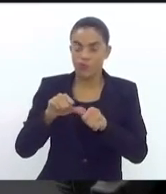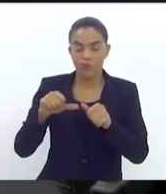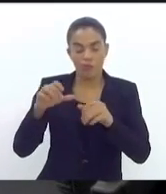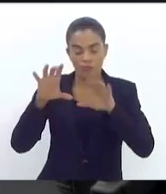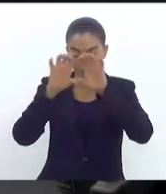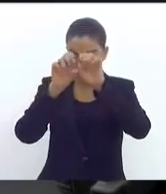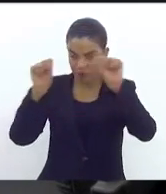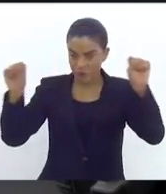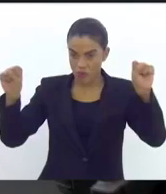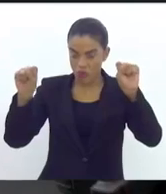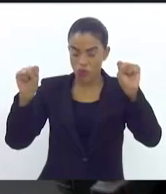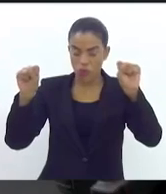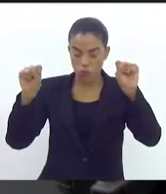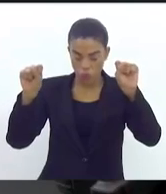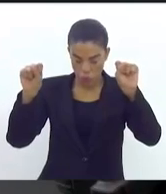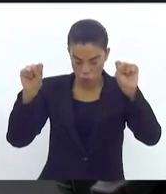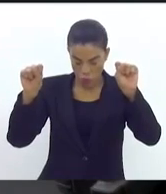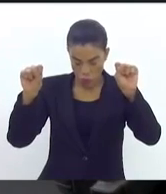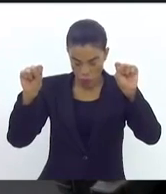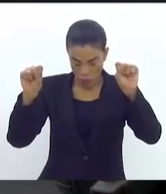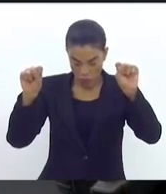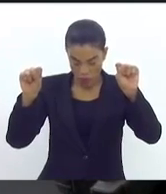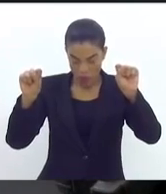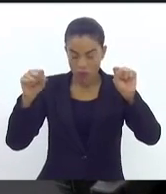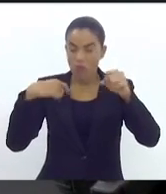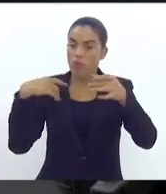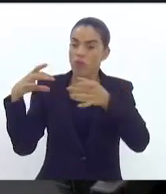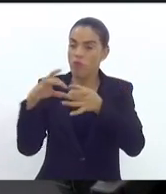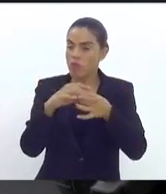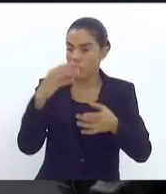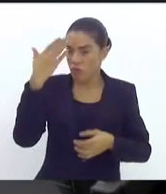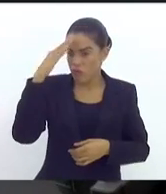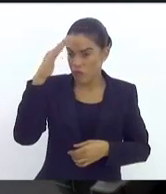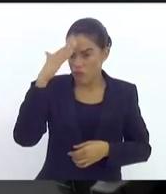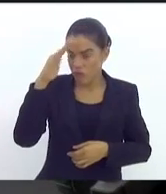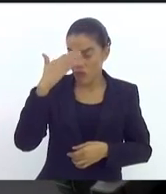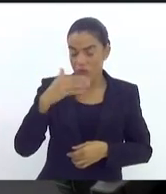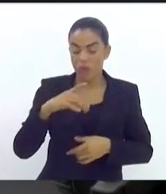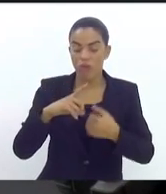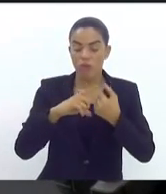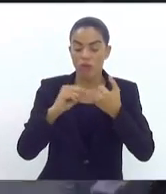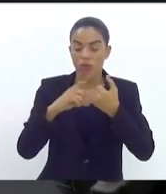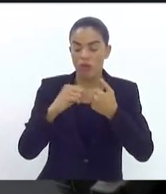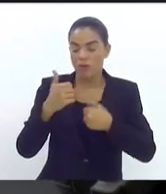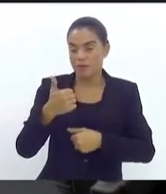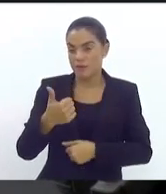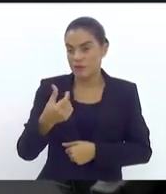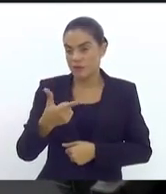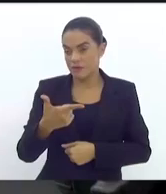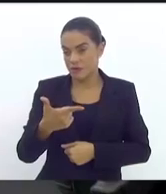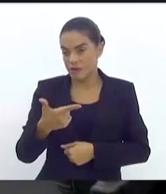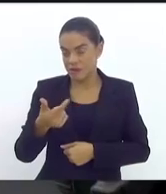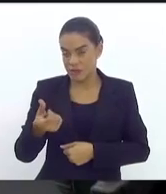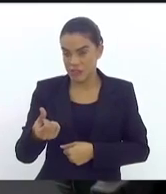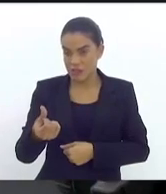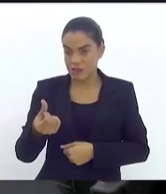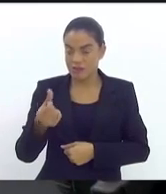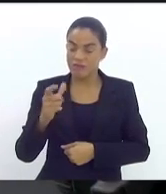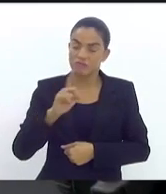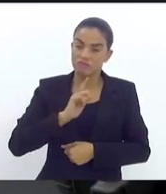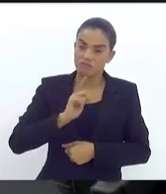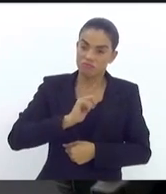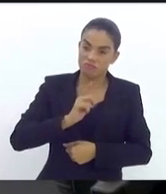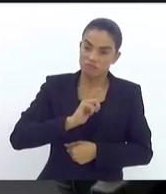superiores na virada do século, no sentido de entender que as exigências do artigo 226 do Código de Processo Penal consistiriam apenas